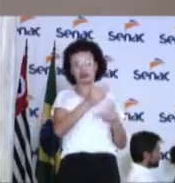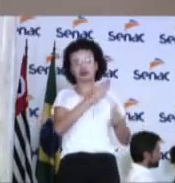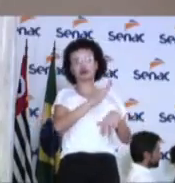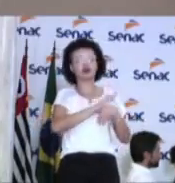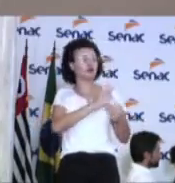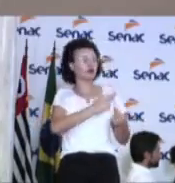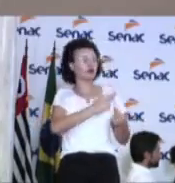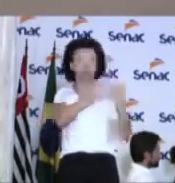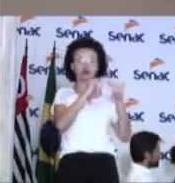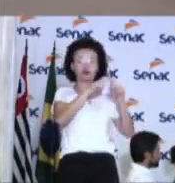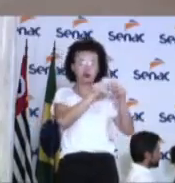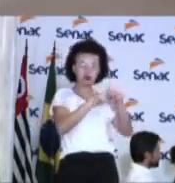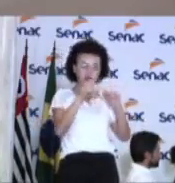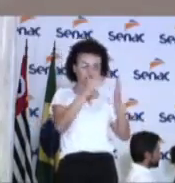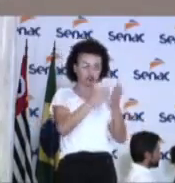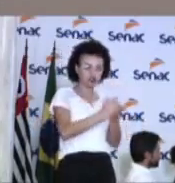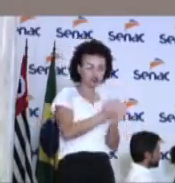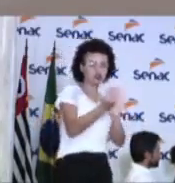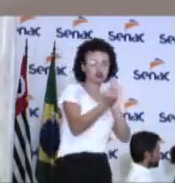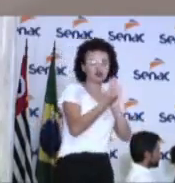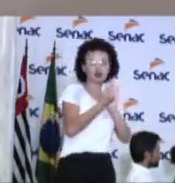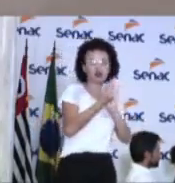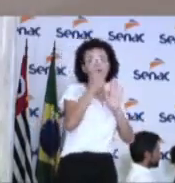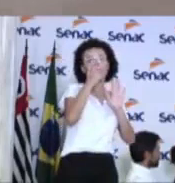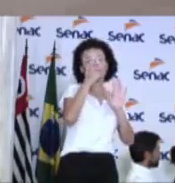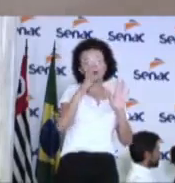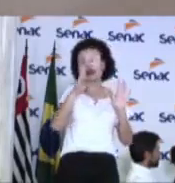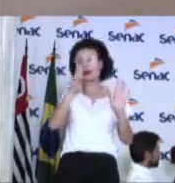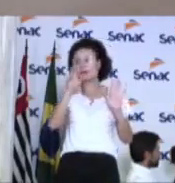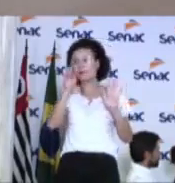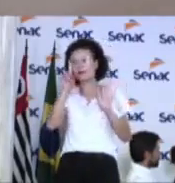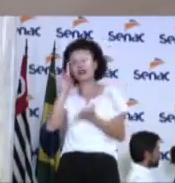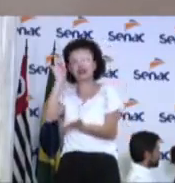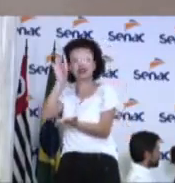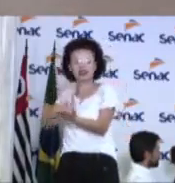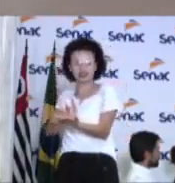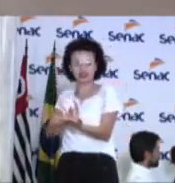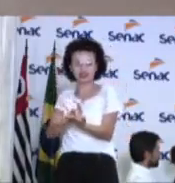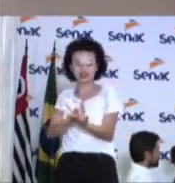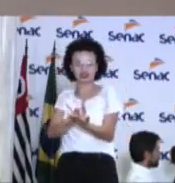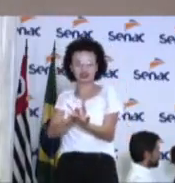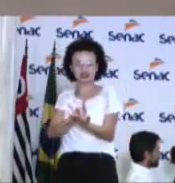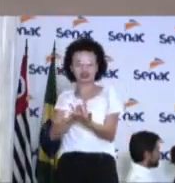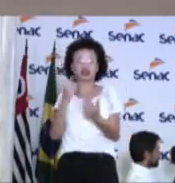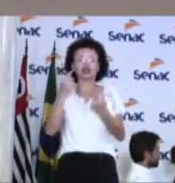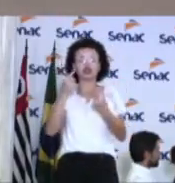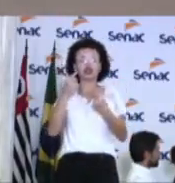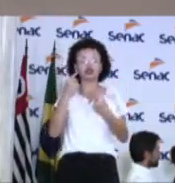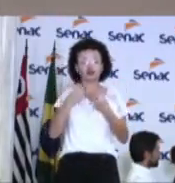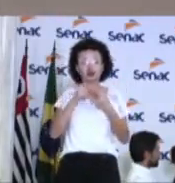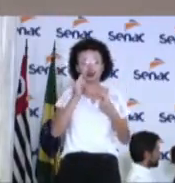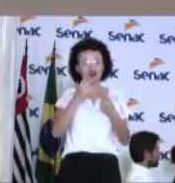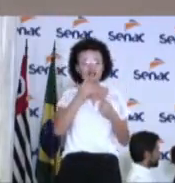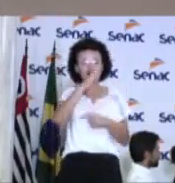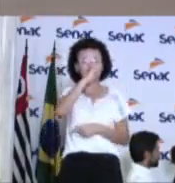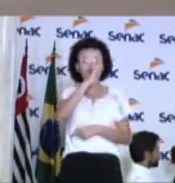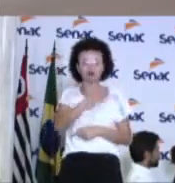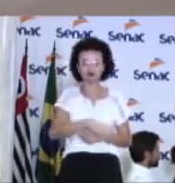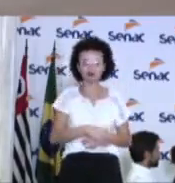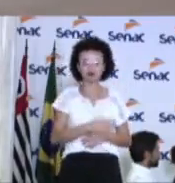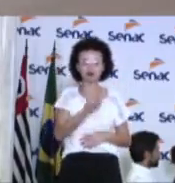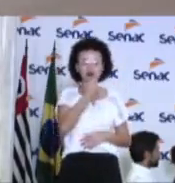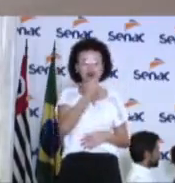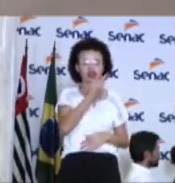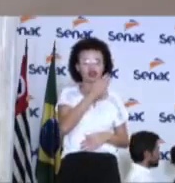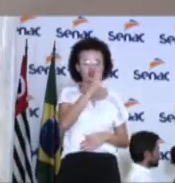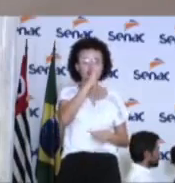marca no início. Então, por isso eu chamo branded content sincerão, né? A boa apresenta E aí, quando a gente se apresenta como